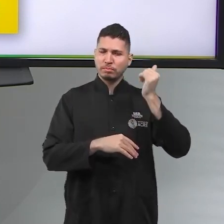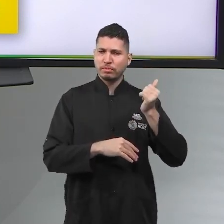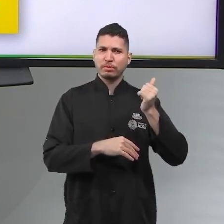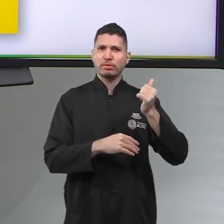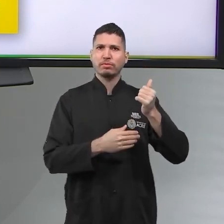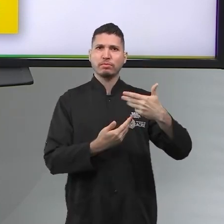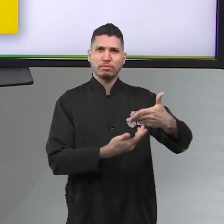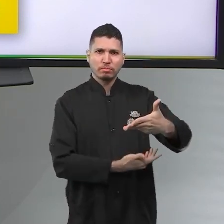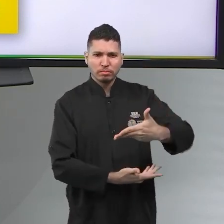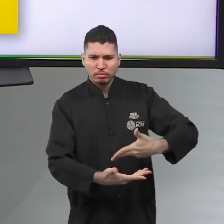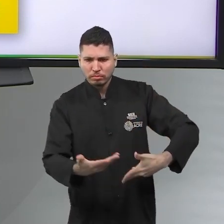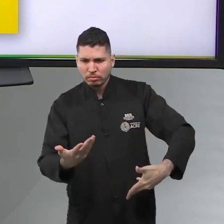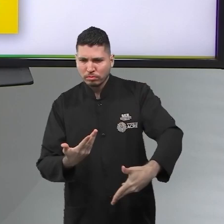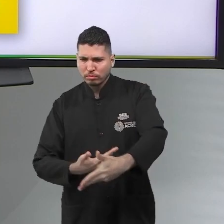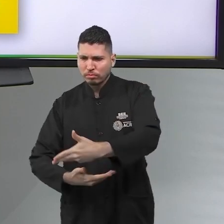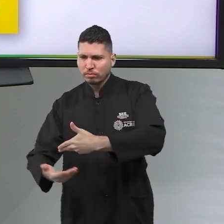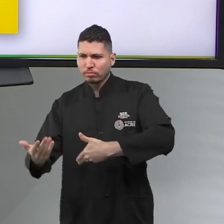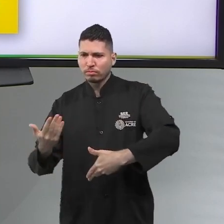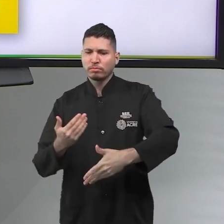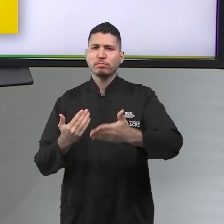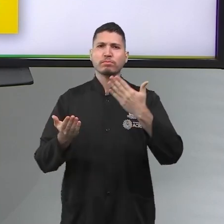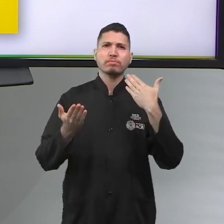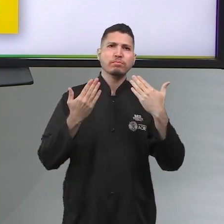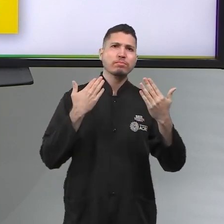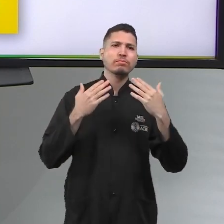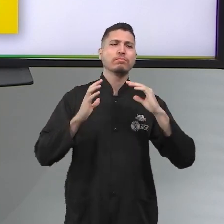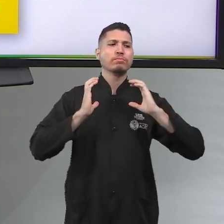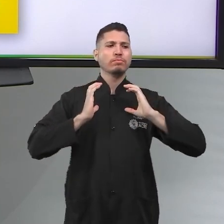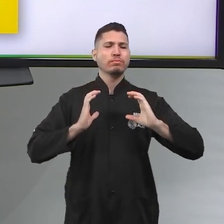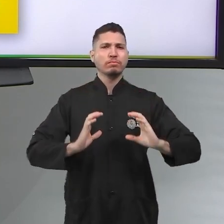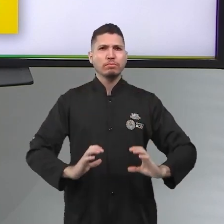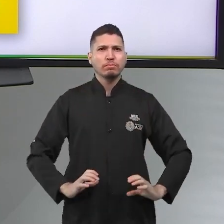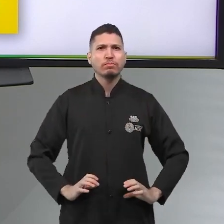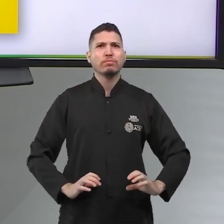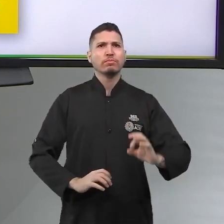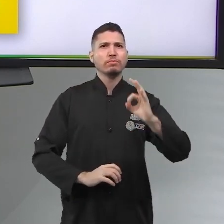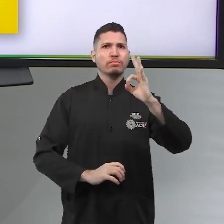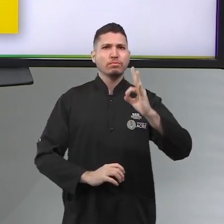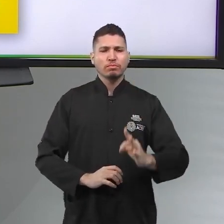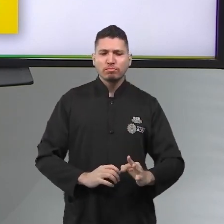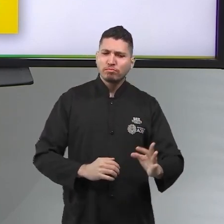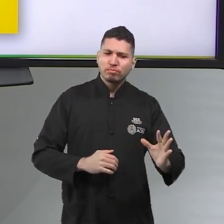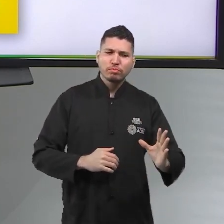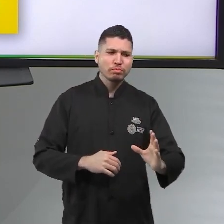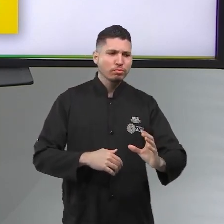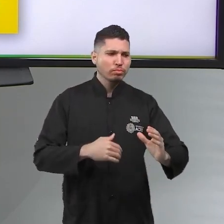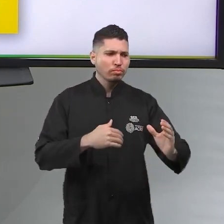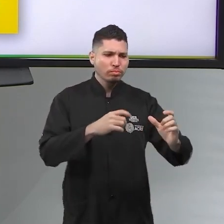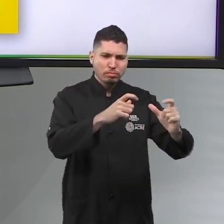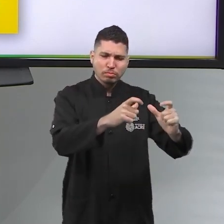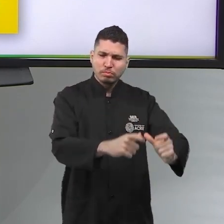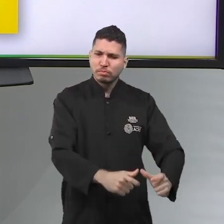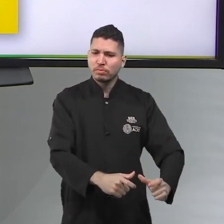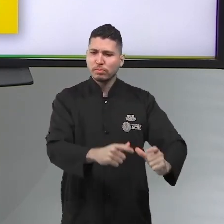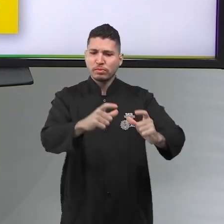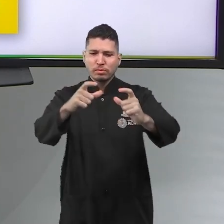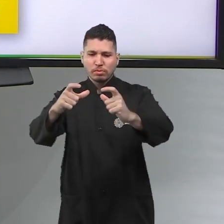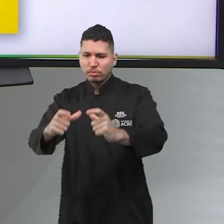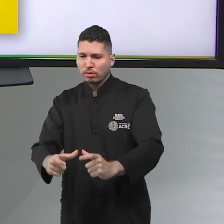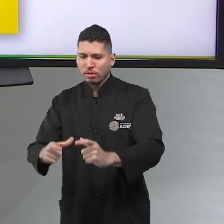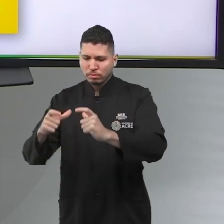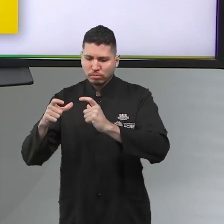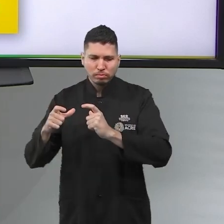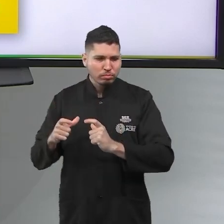melhor colocando, saber nos comportar em determinados ambientes. Qual é a minha postura,